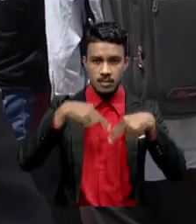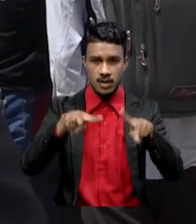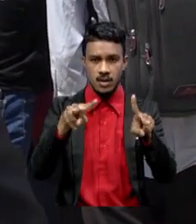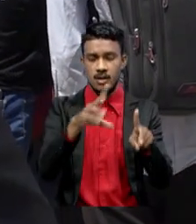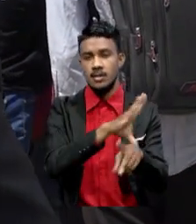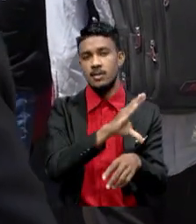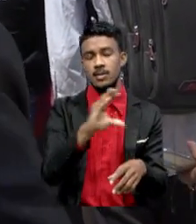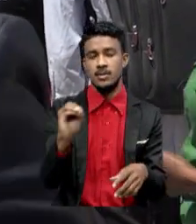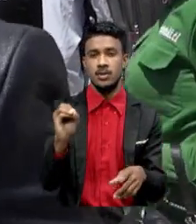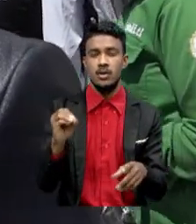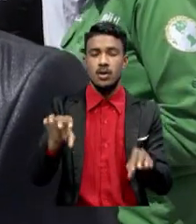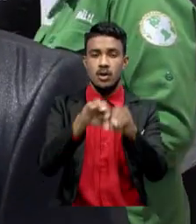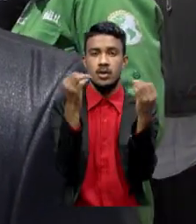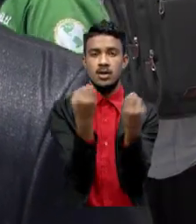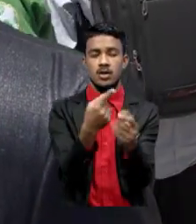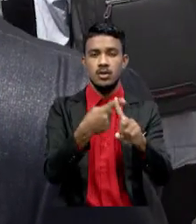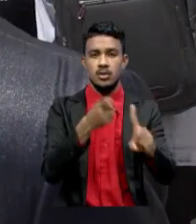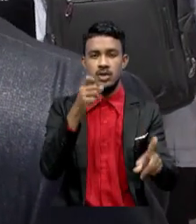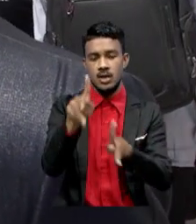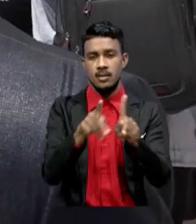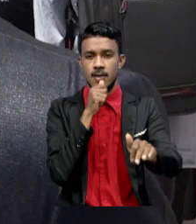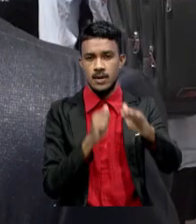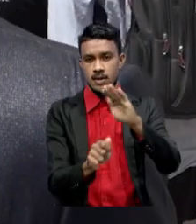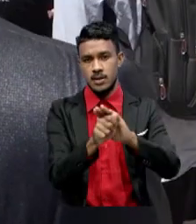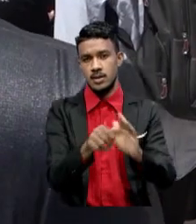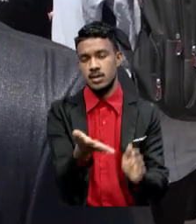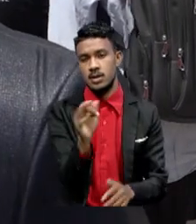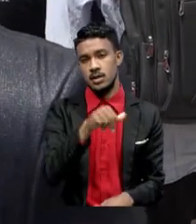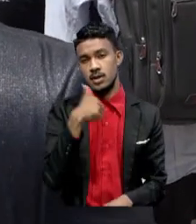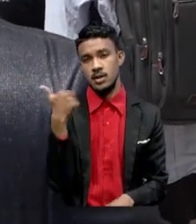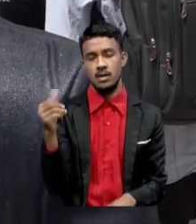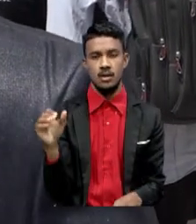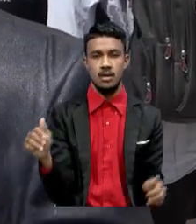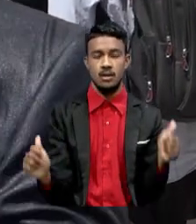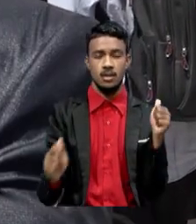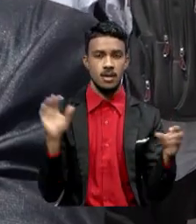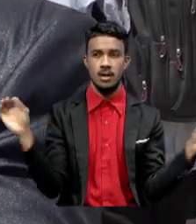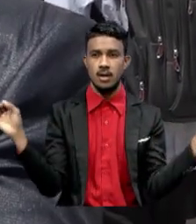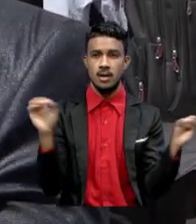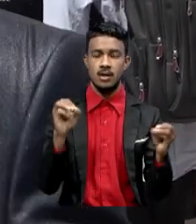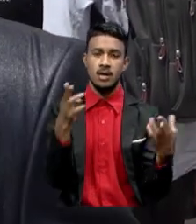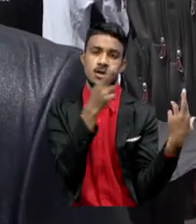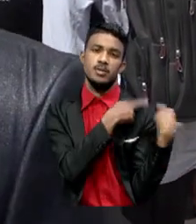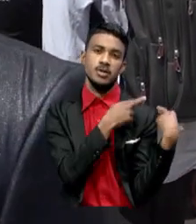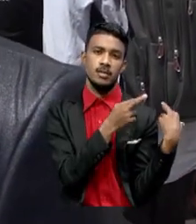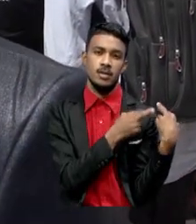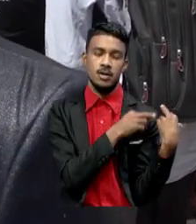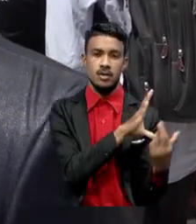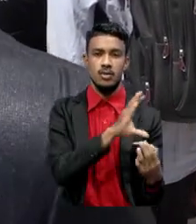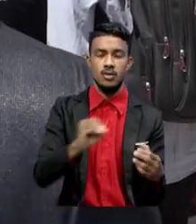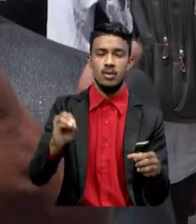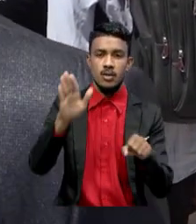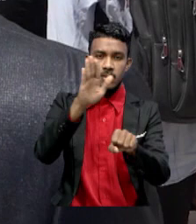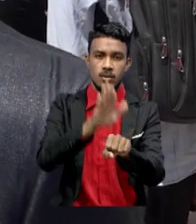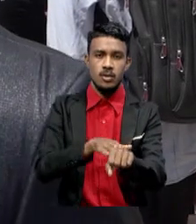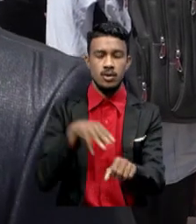husi é ilegal sira balu. Né porque lá ia responsabilidade moral. Que depois prejudica tenha cidadão sira